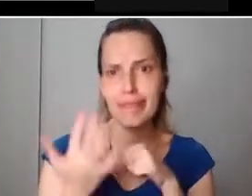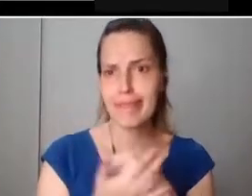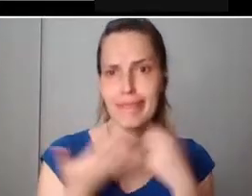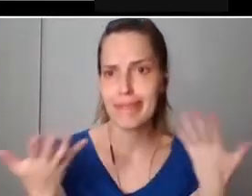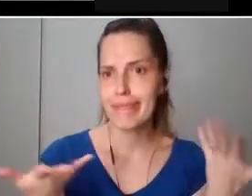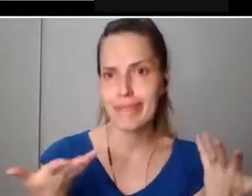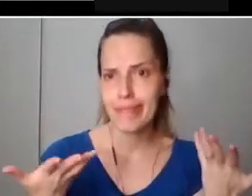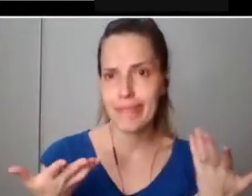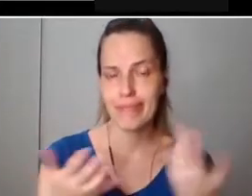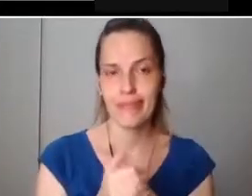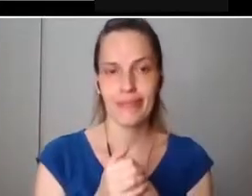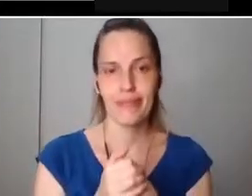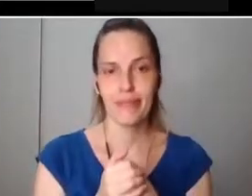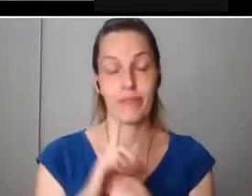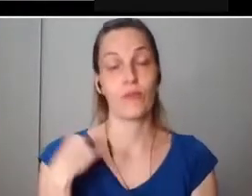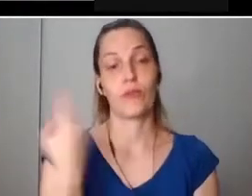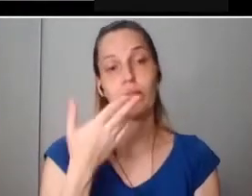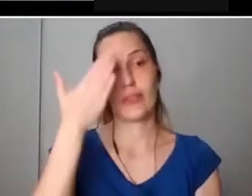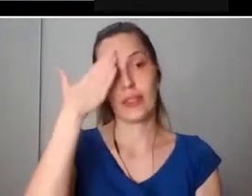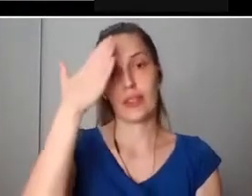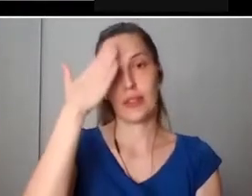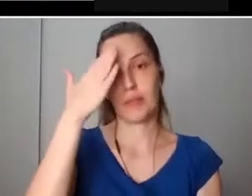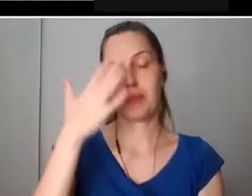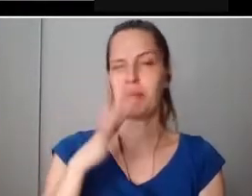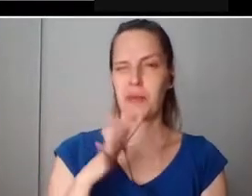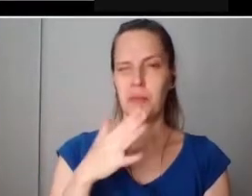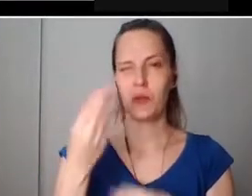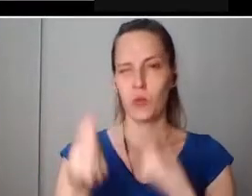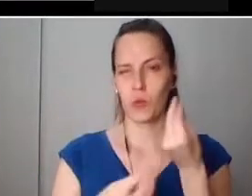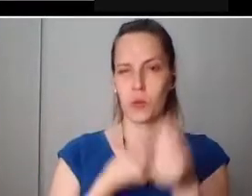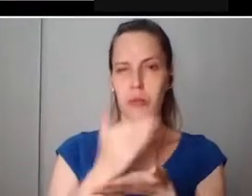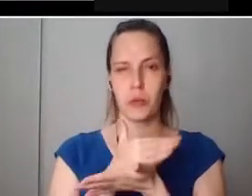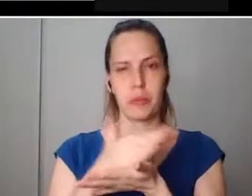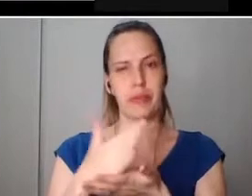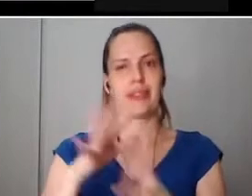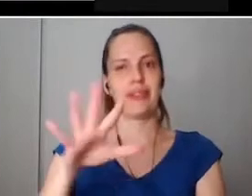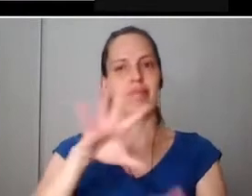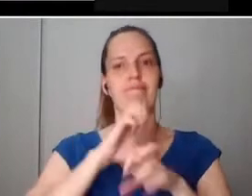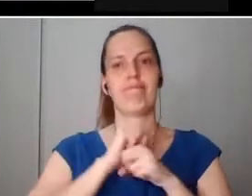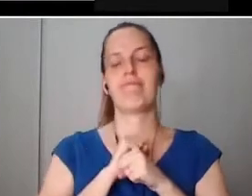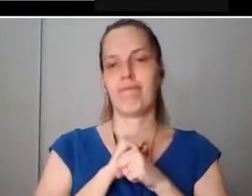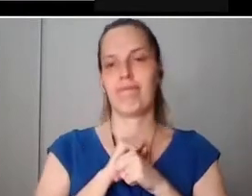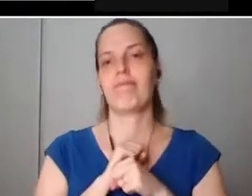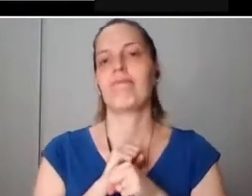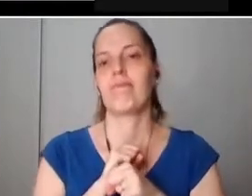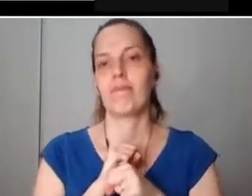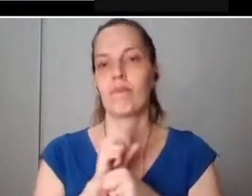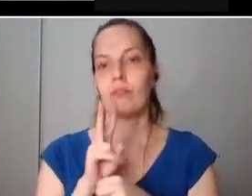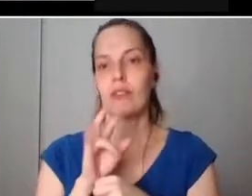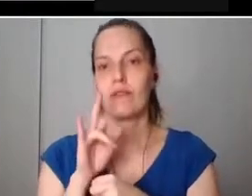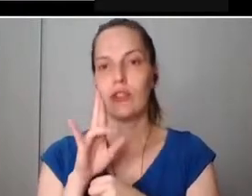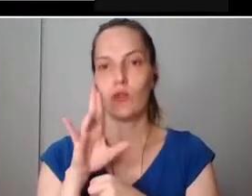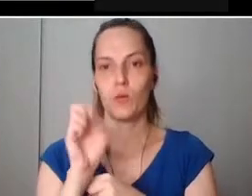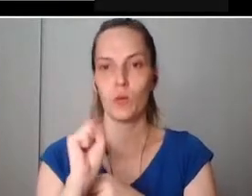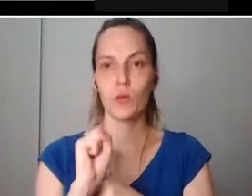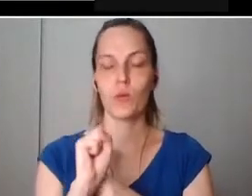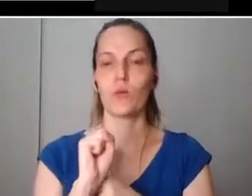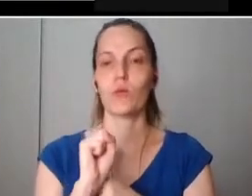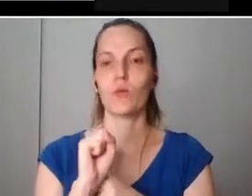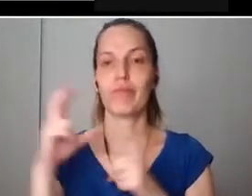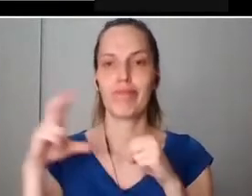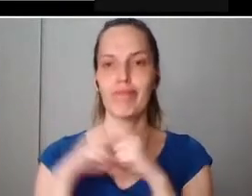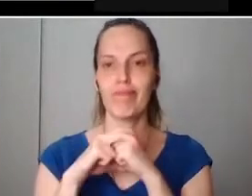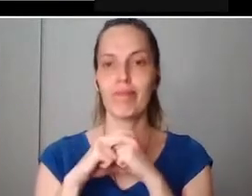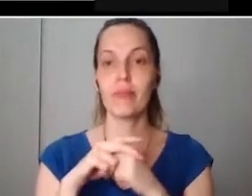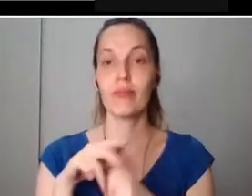menos o início da infecção pelo vírus, né? A maneira como ele liga no receptor que a gente conhece, aqui não está representada uma